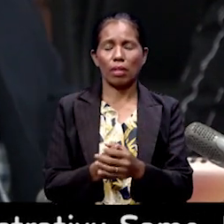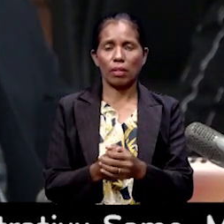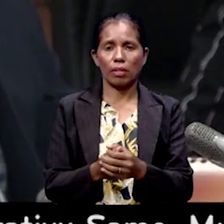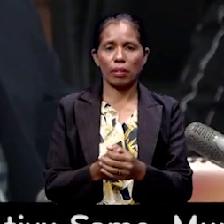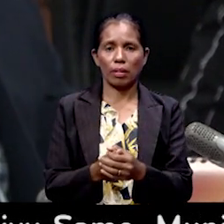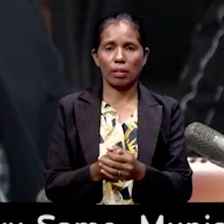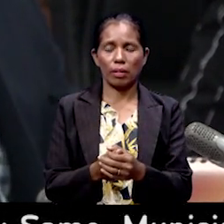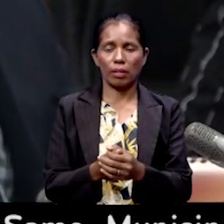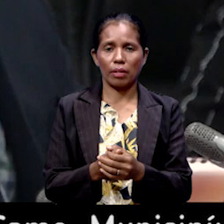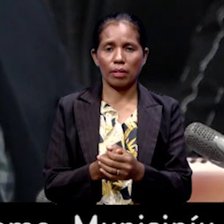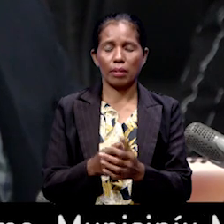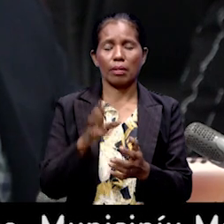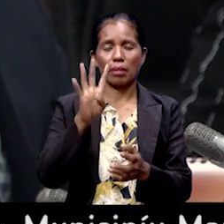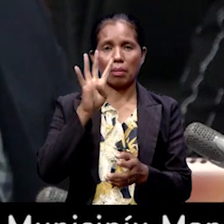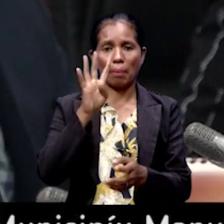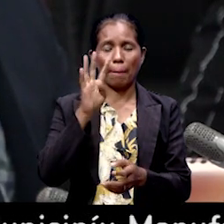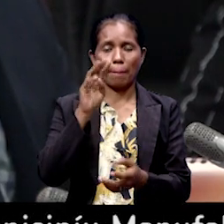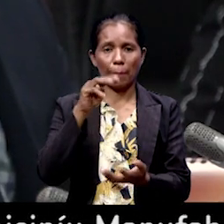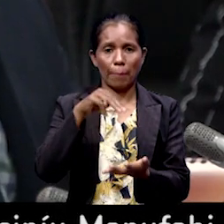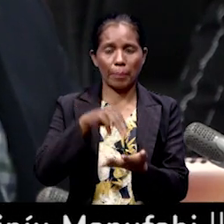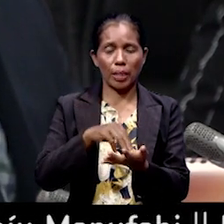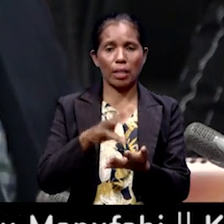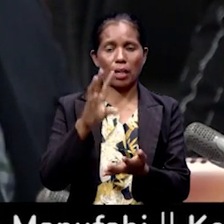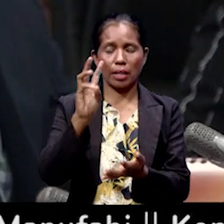1.675 milhões de dólares,